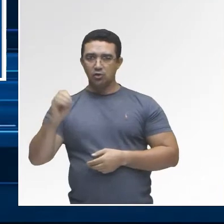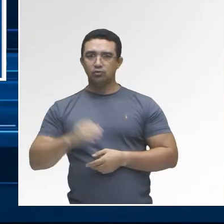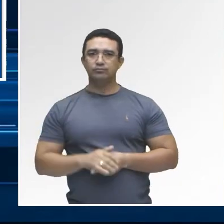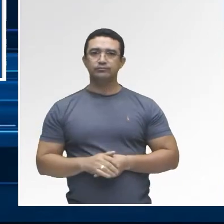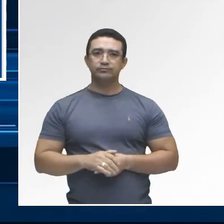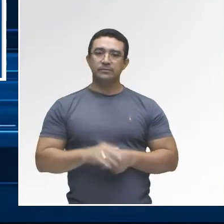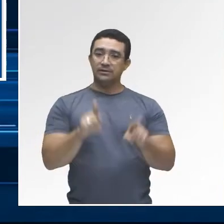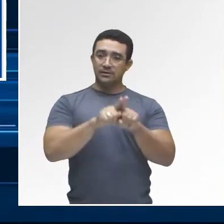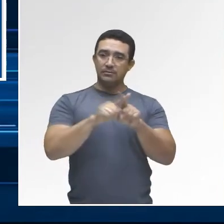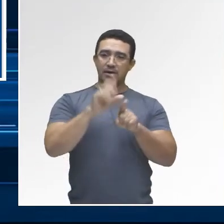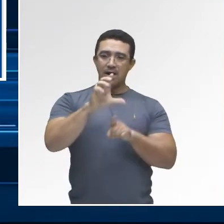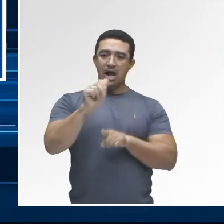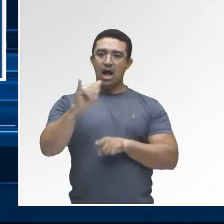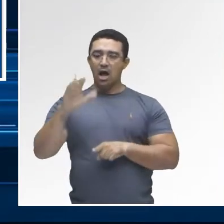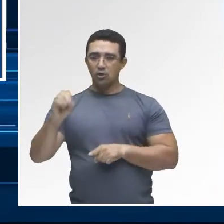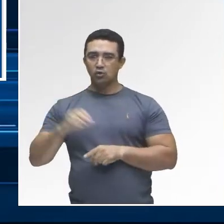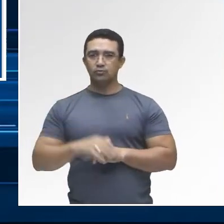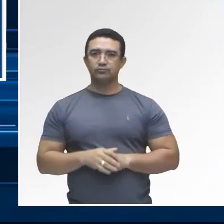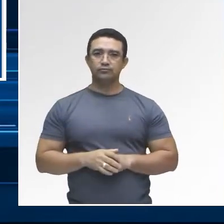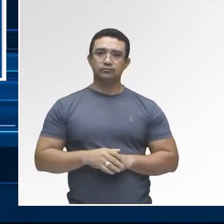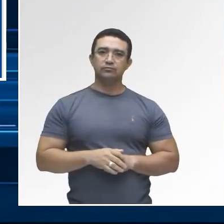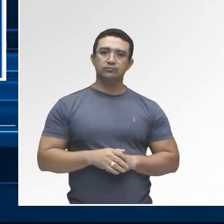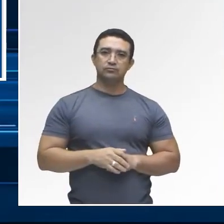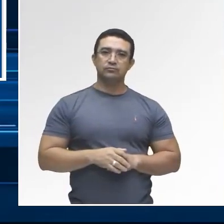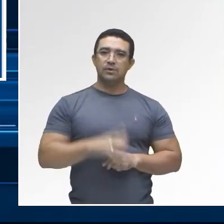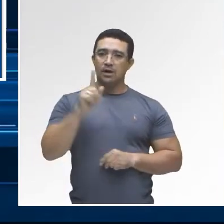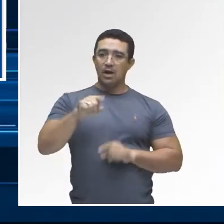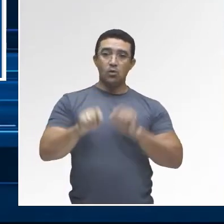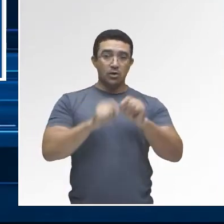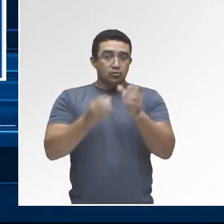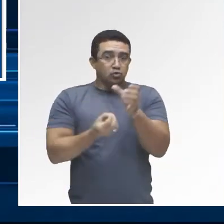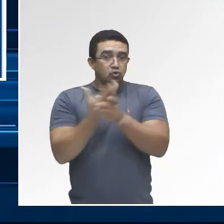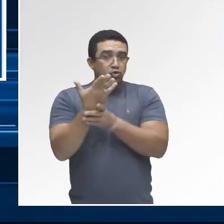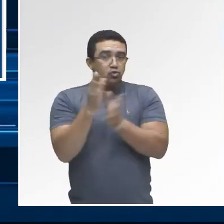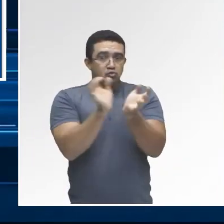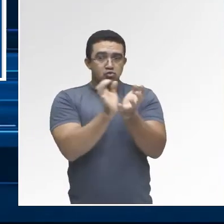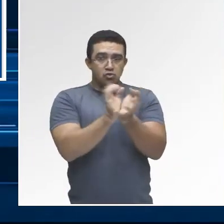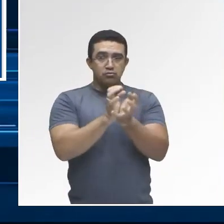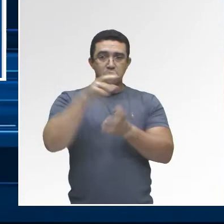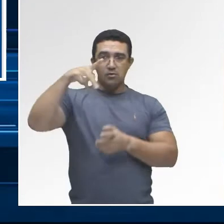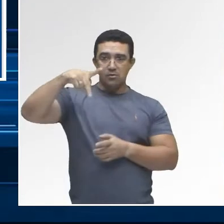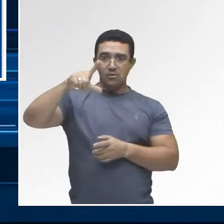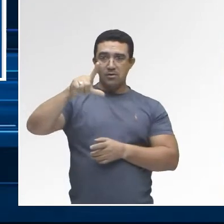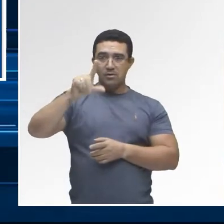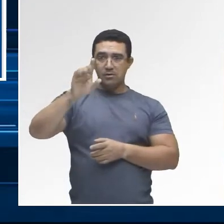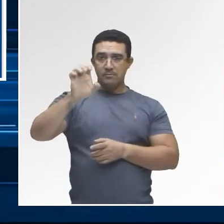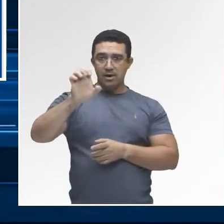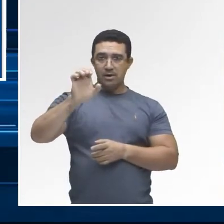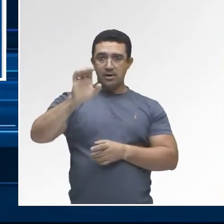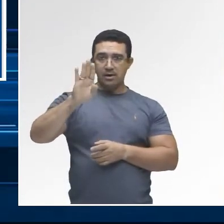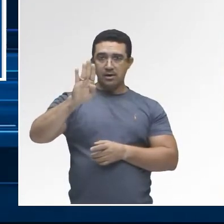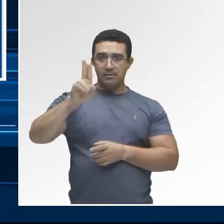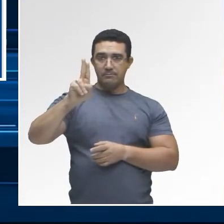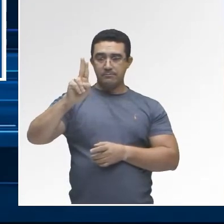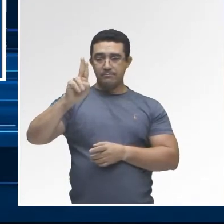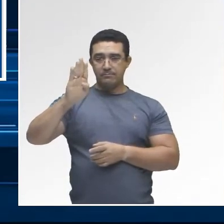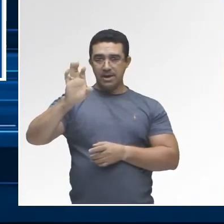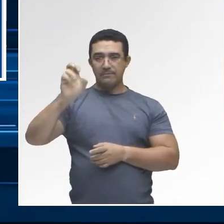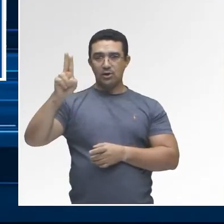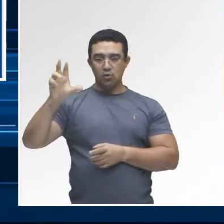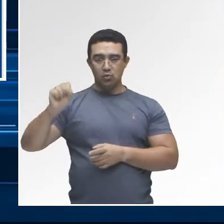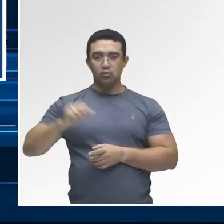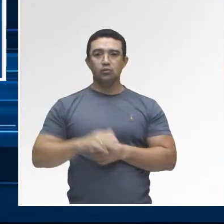da plebe, olha aí. Então, eles tinham uma origem plebeia. O Tibério Graco, ele vai propor que as terras